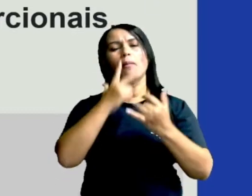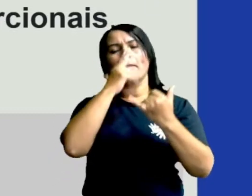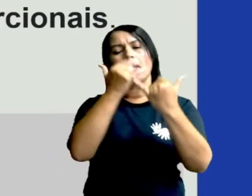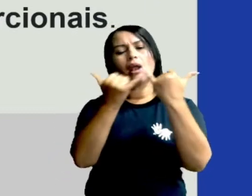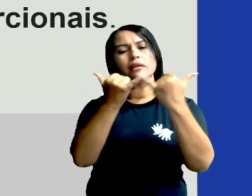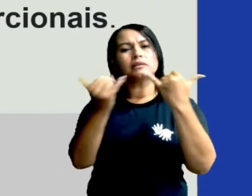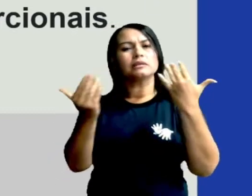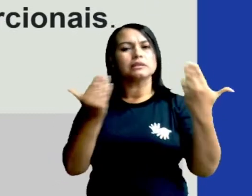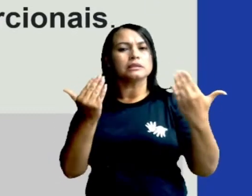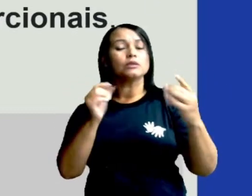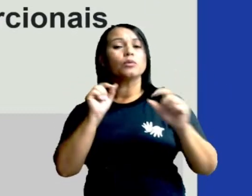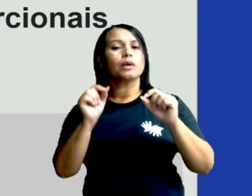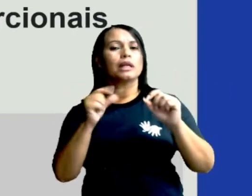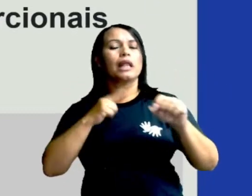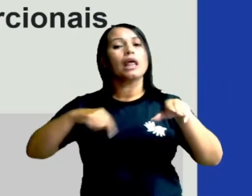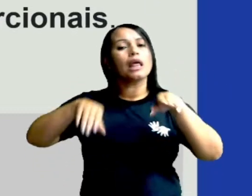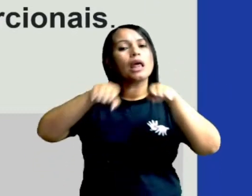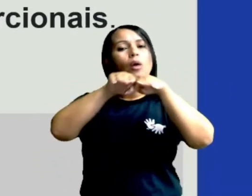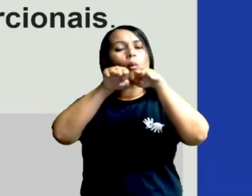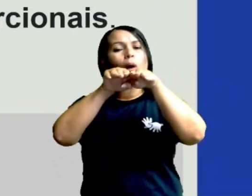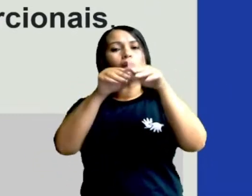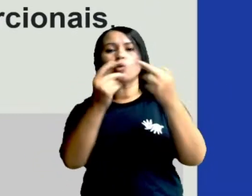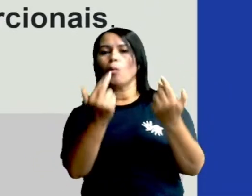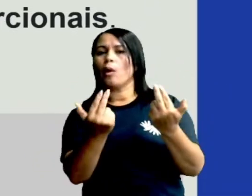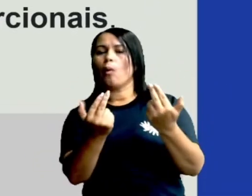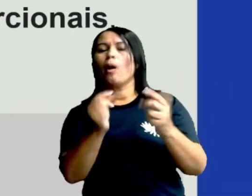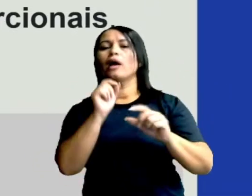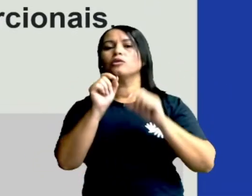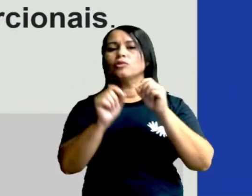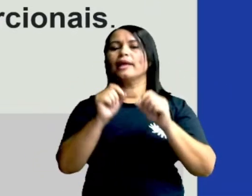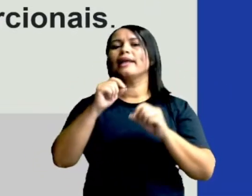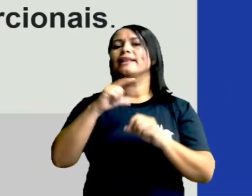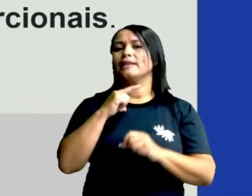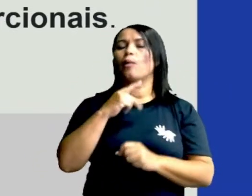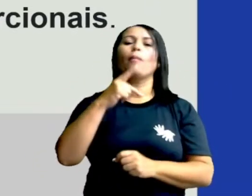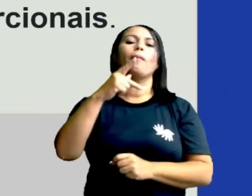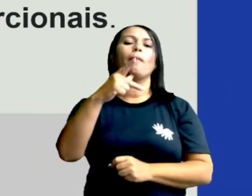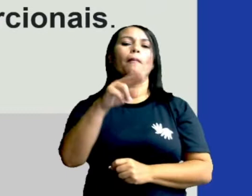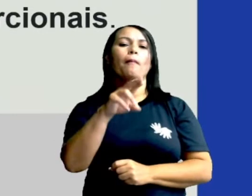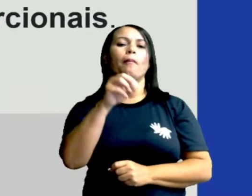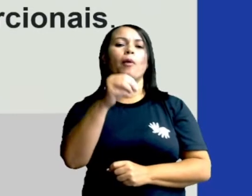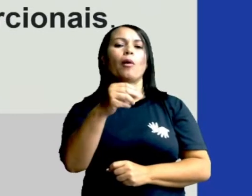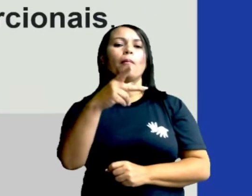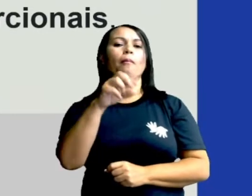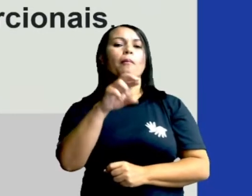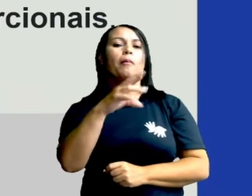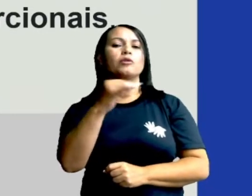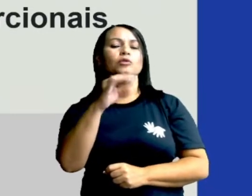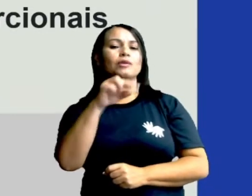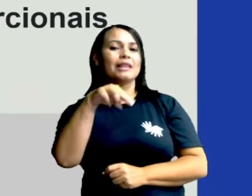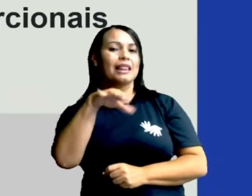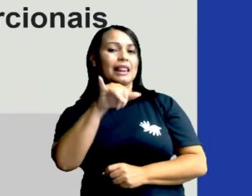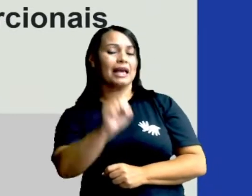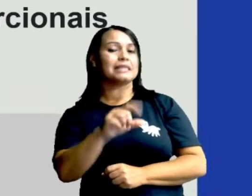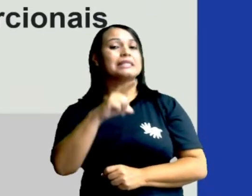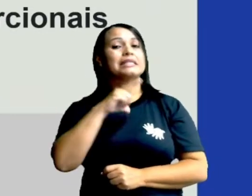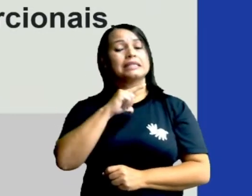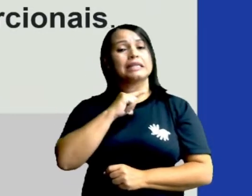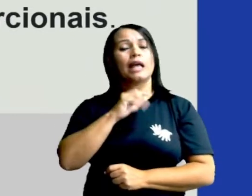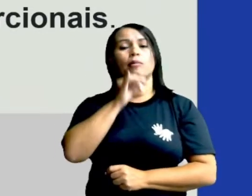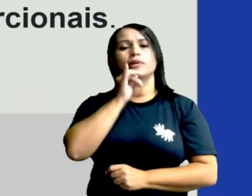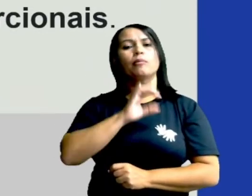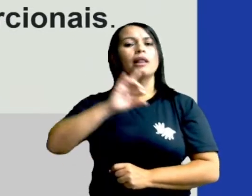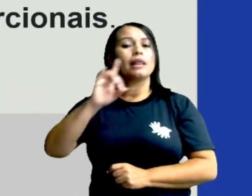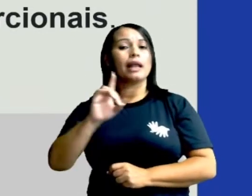distintas são iguais, dizemos que elas são proporcionais. Se essa variação é direta, então